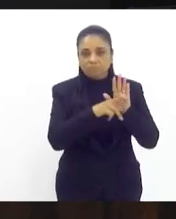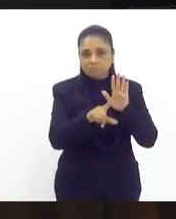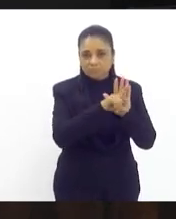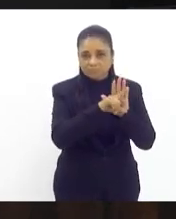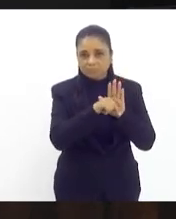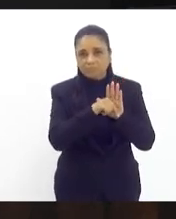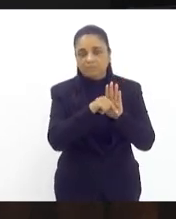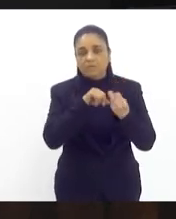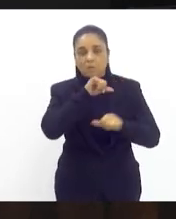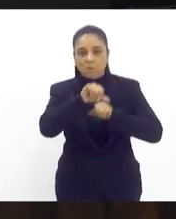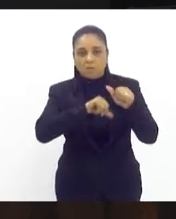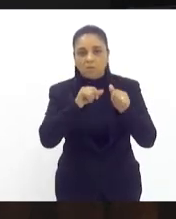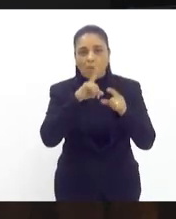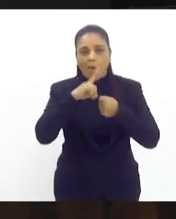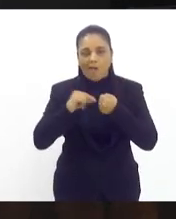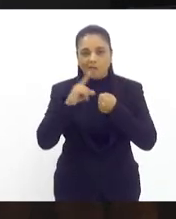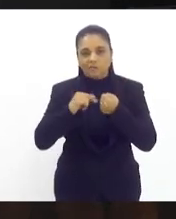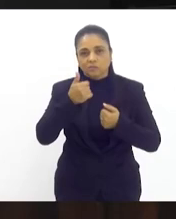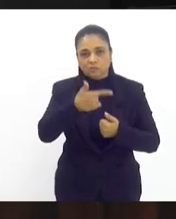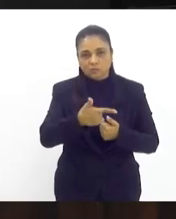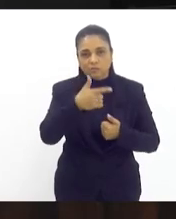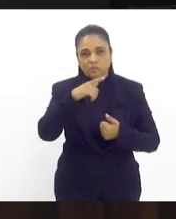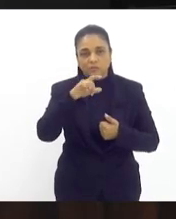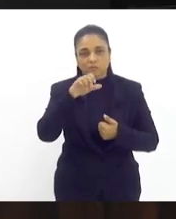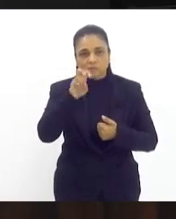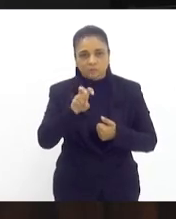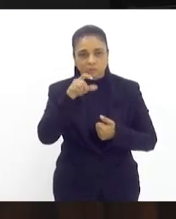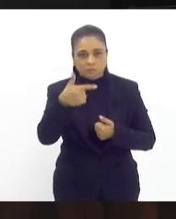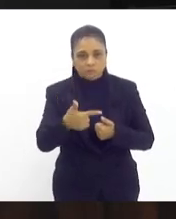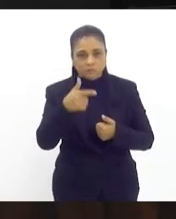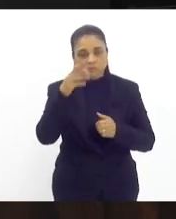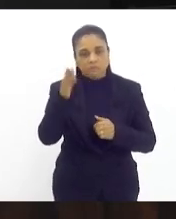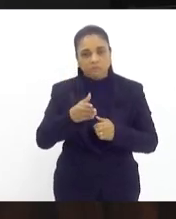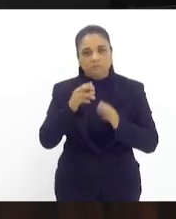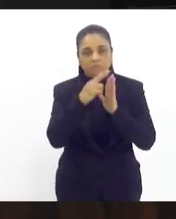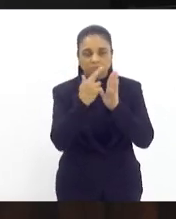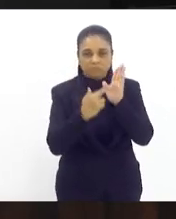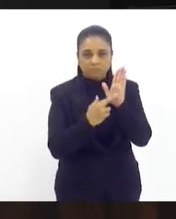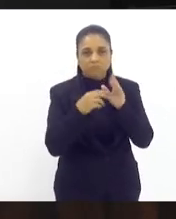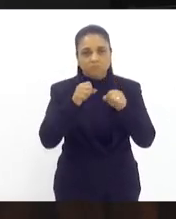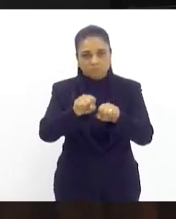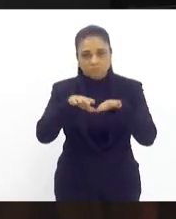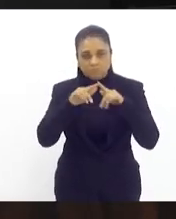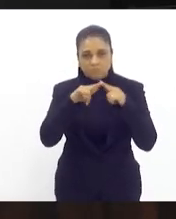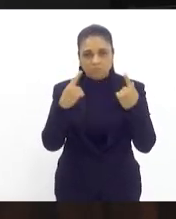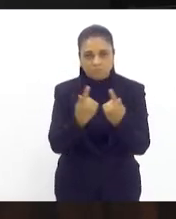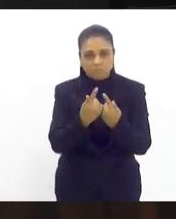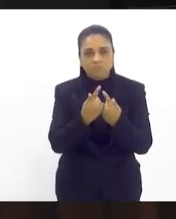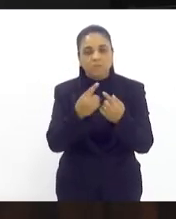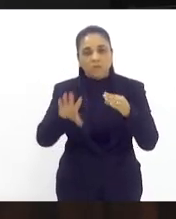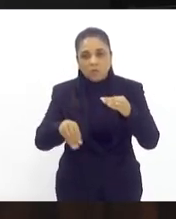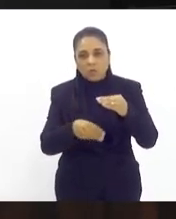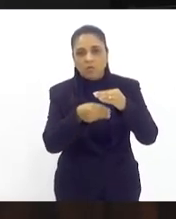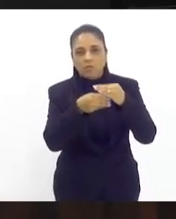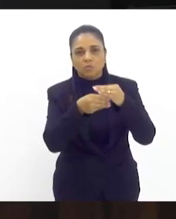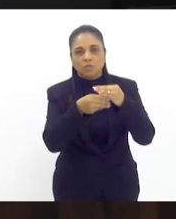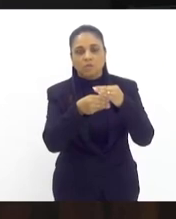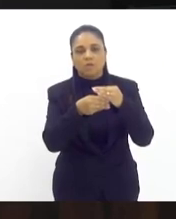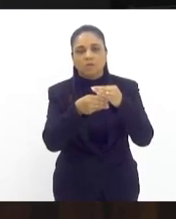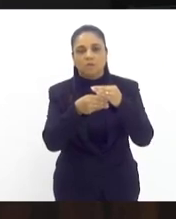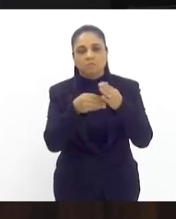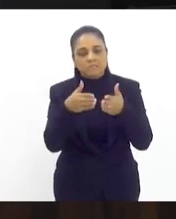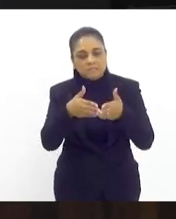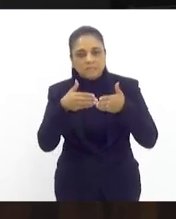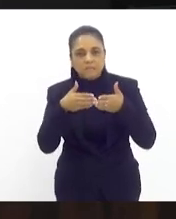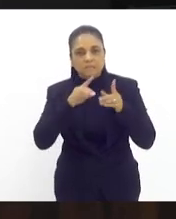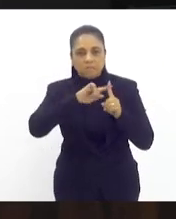que altera o artigo 252 do regimento interno da Assembleia Legislativa do Estado do Rio de Janeiro para incluir a previsão de